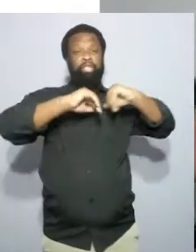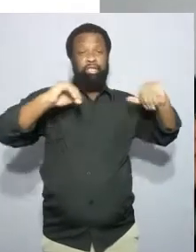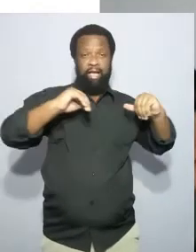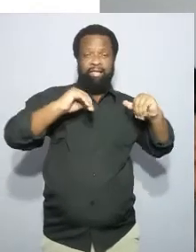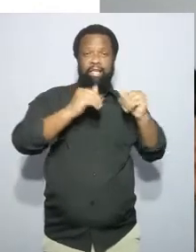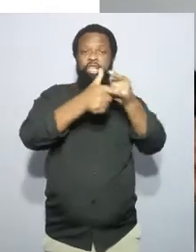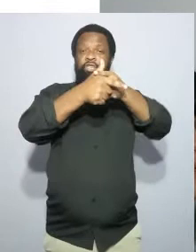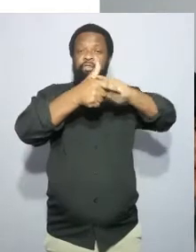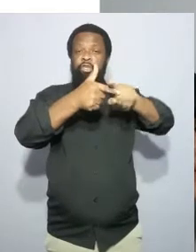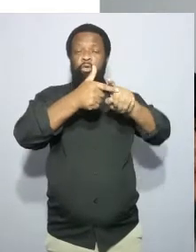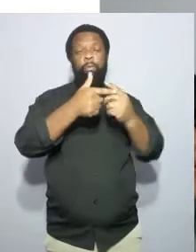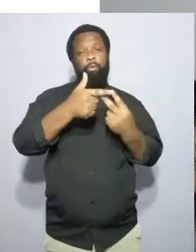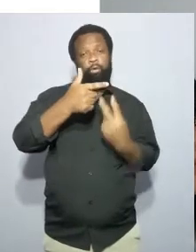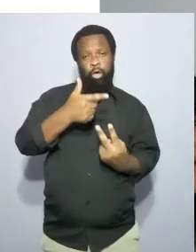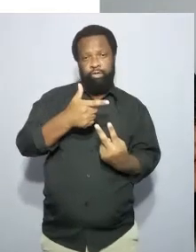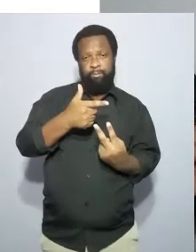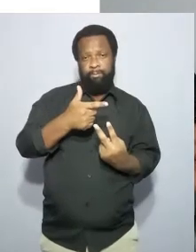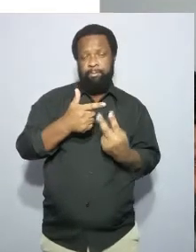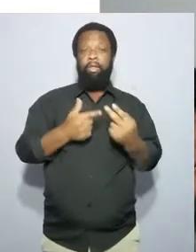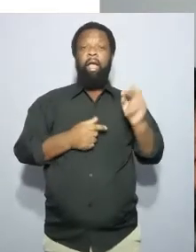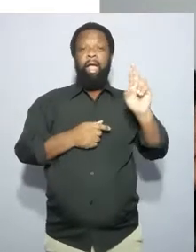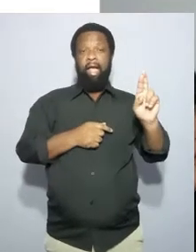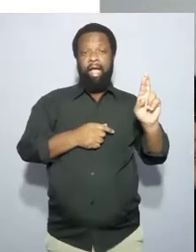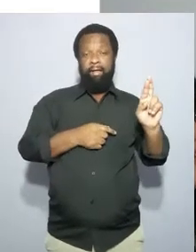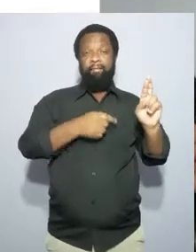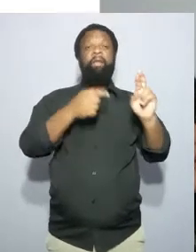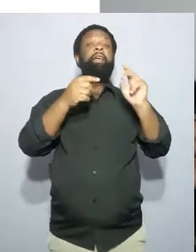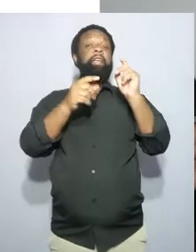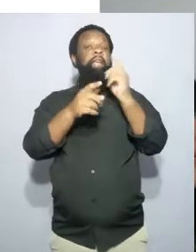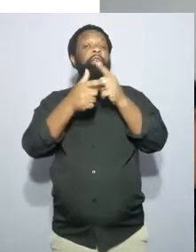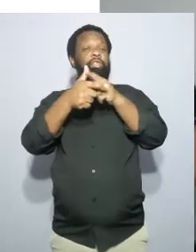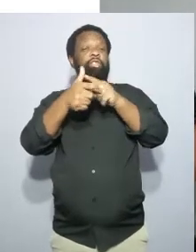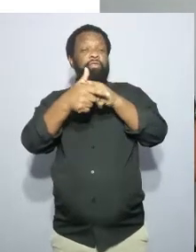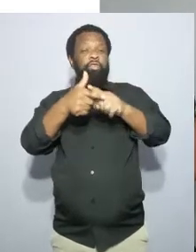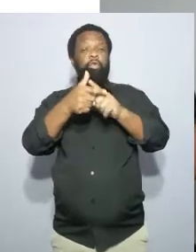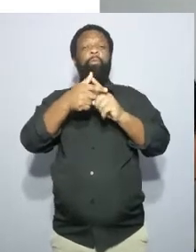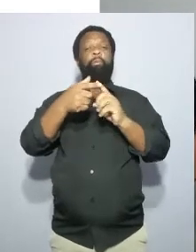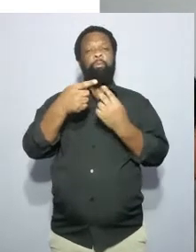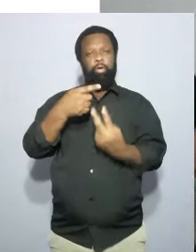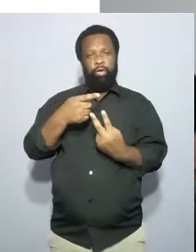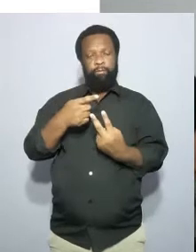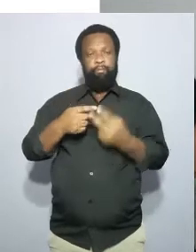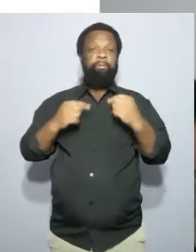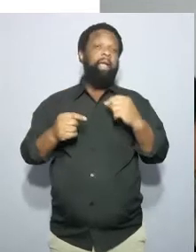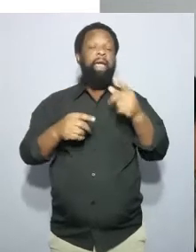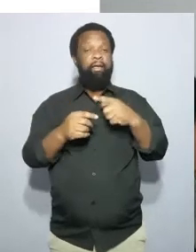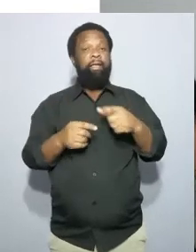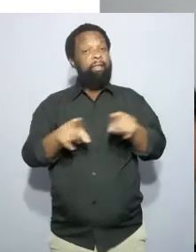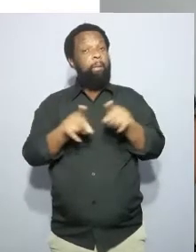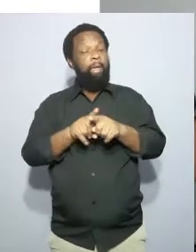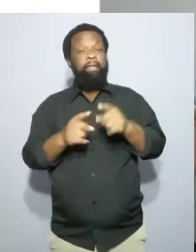dois. Tudo bem? Essa é uma forma de definir o que seria o raio atômico. Além disso, nós podemos